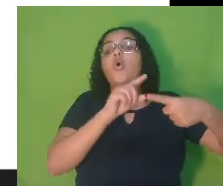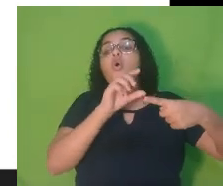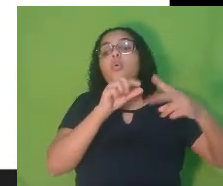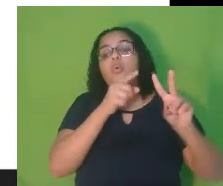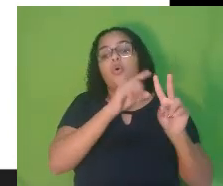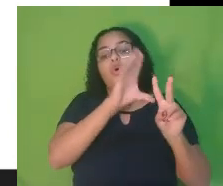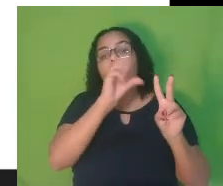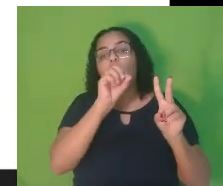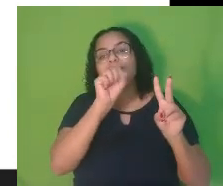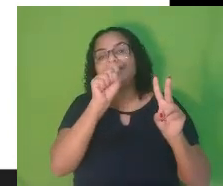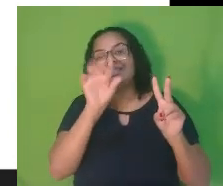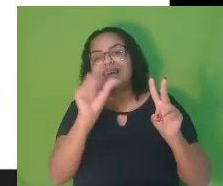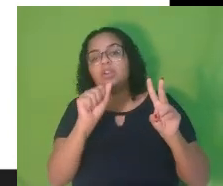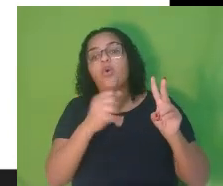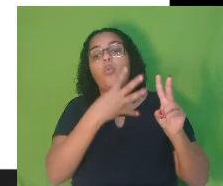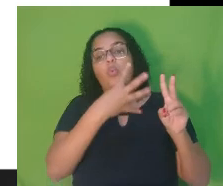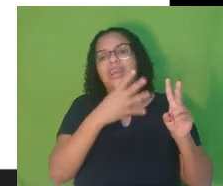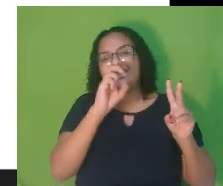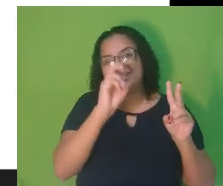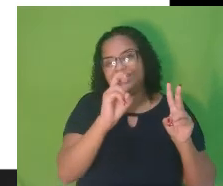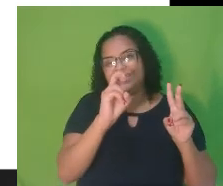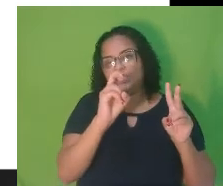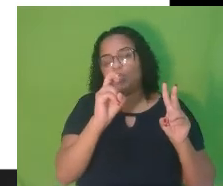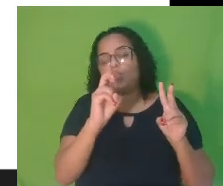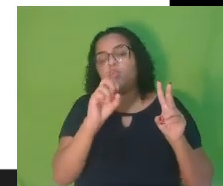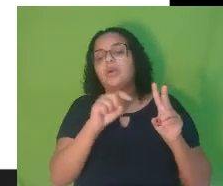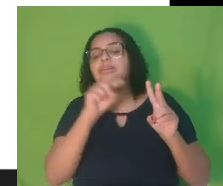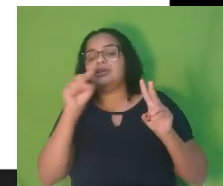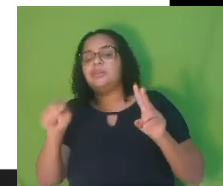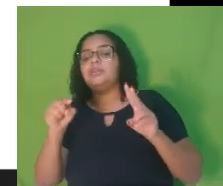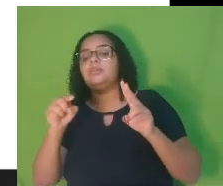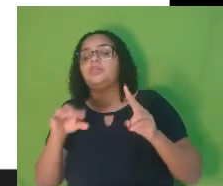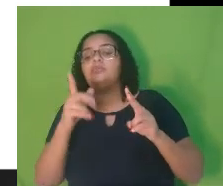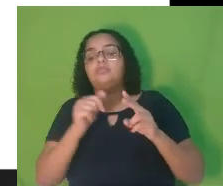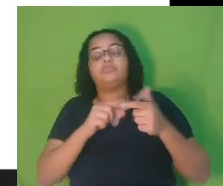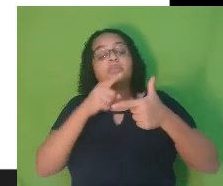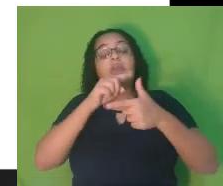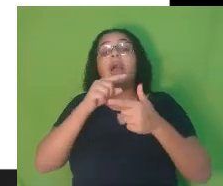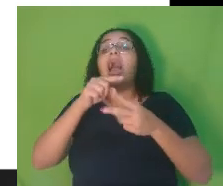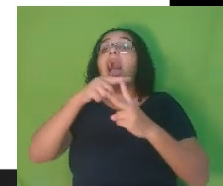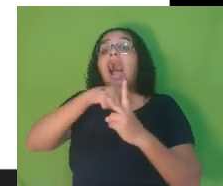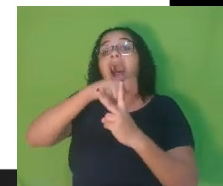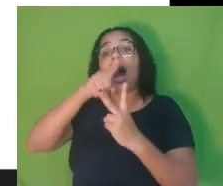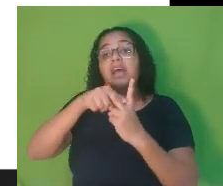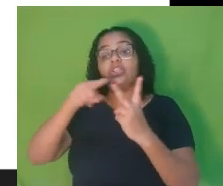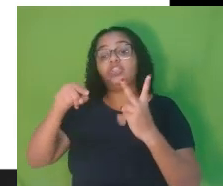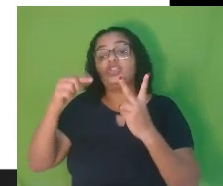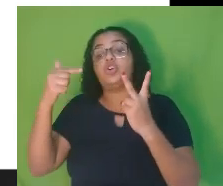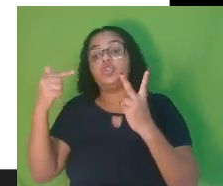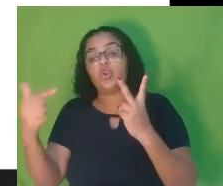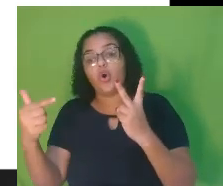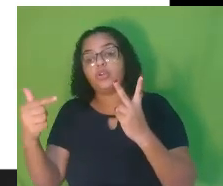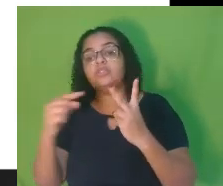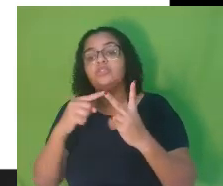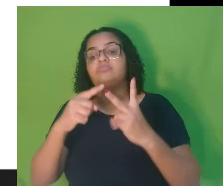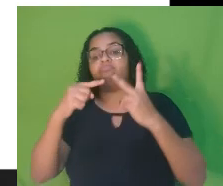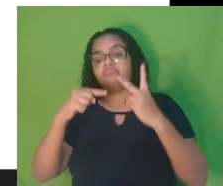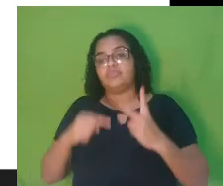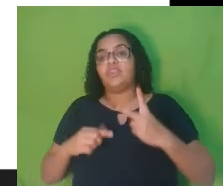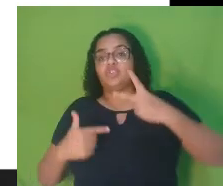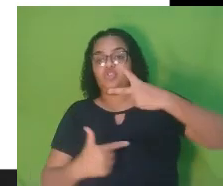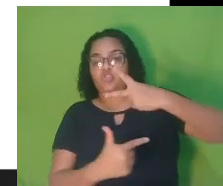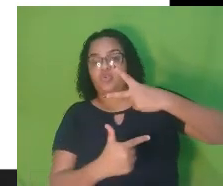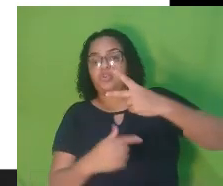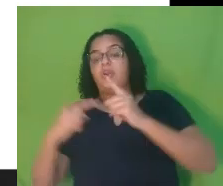45 graus, né? Cosseno de 45 é raiz de 2 sobre 2. E o seno de